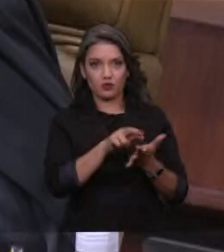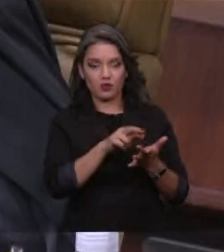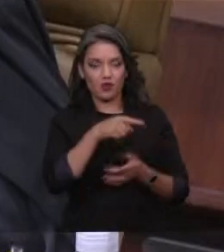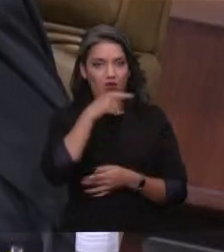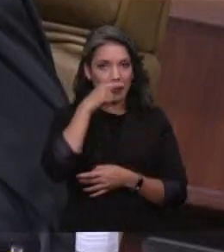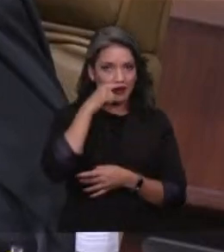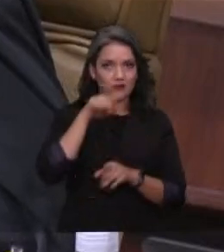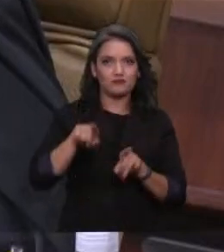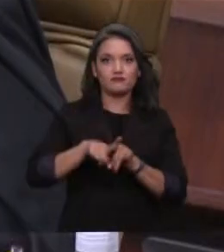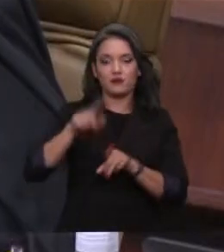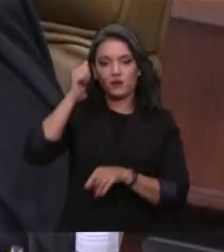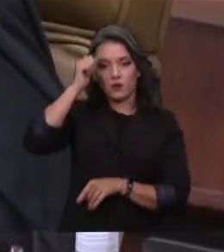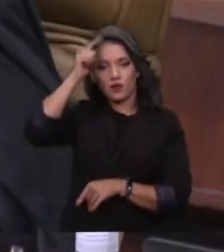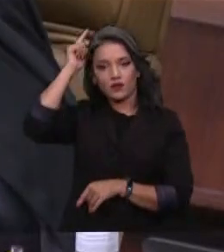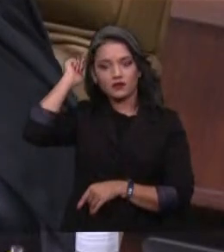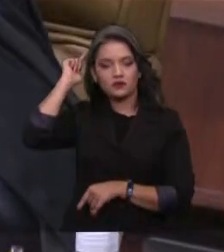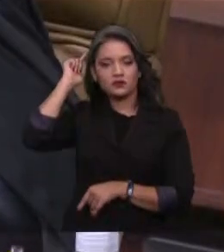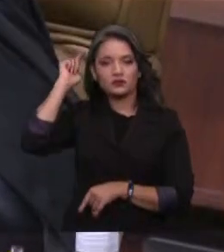revisor,